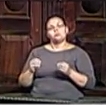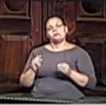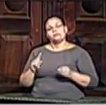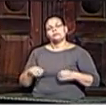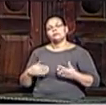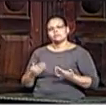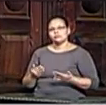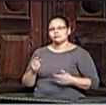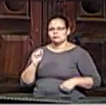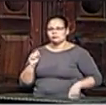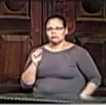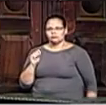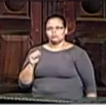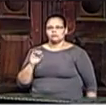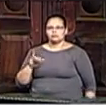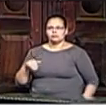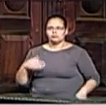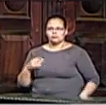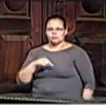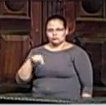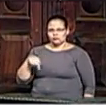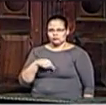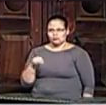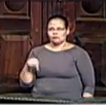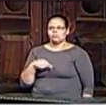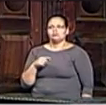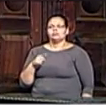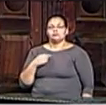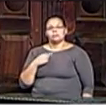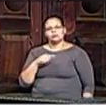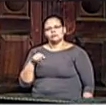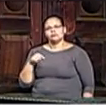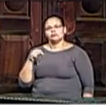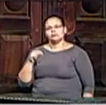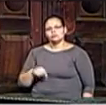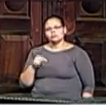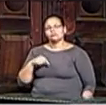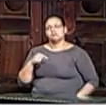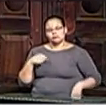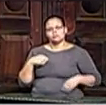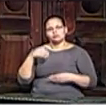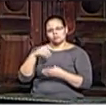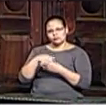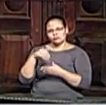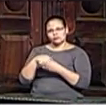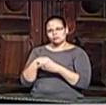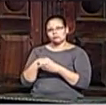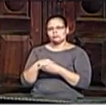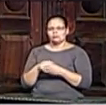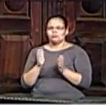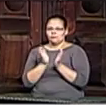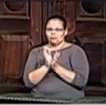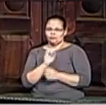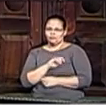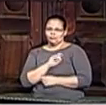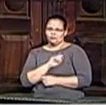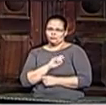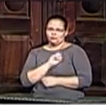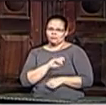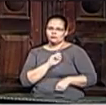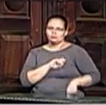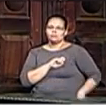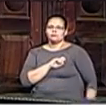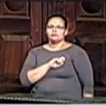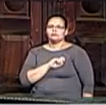corporação, que quando nós nos opomos aqui a votar no pacote de maldades,